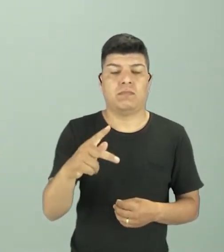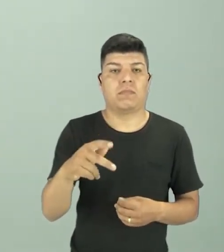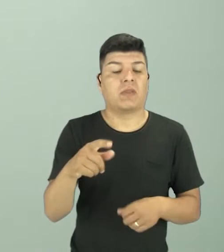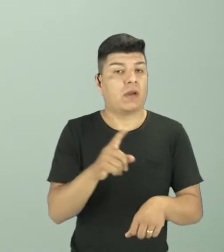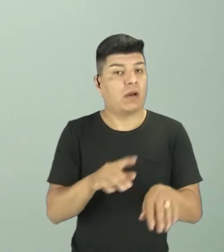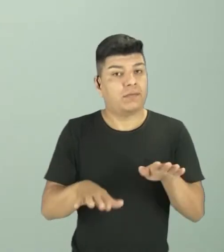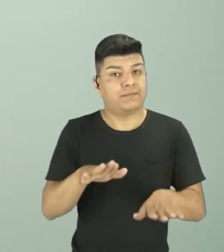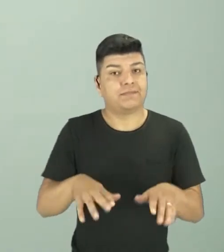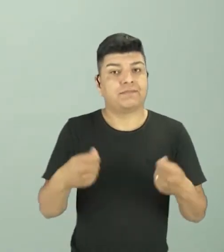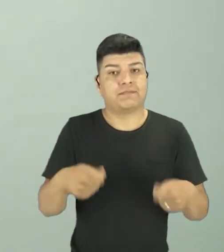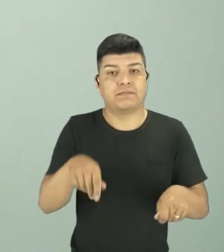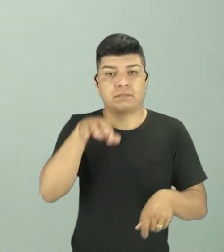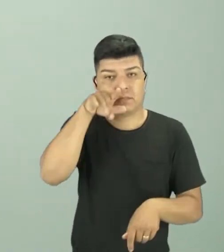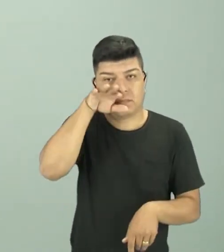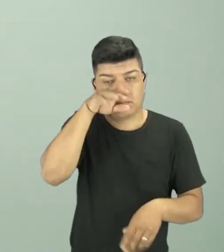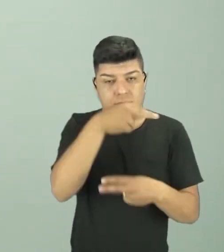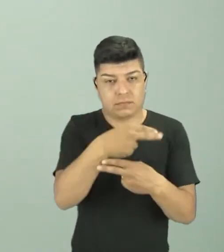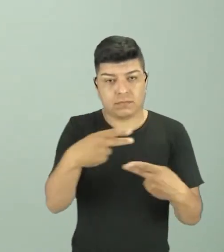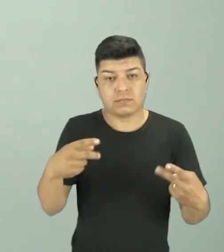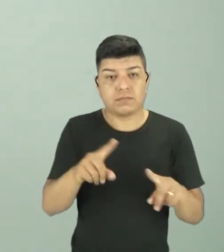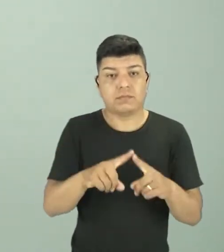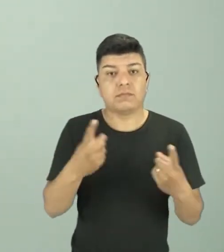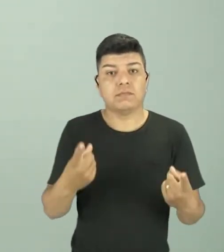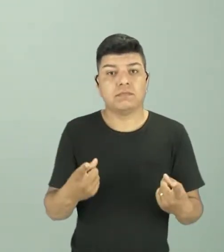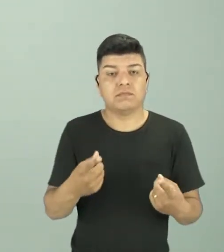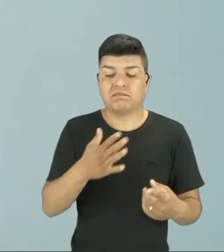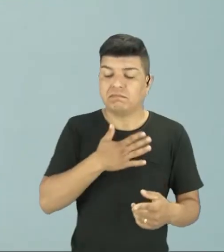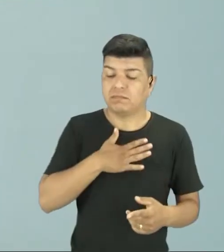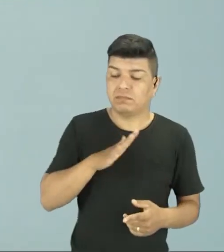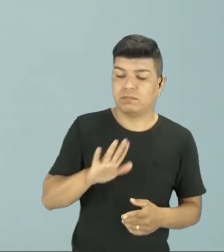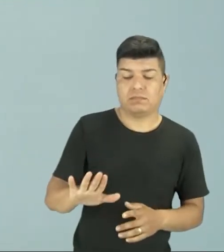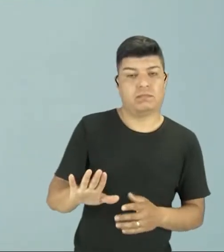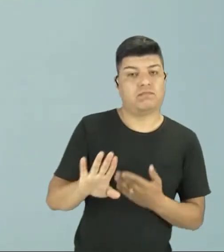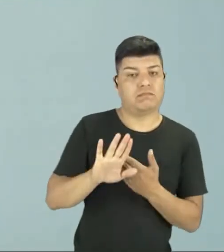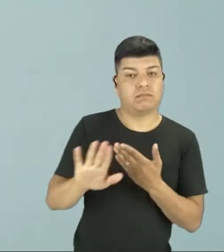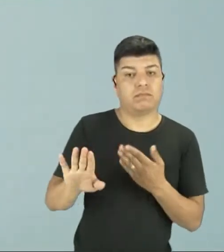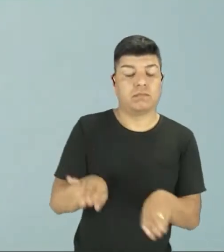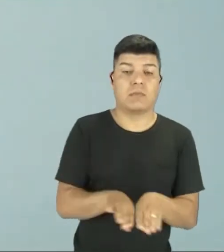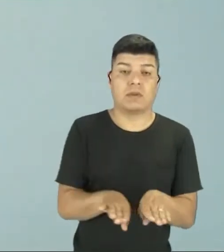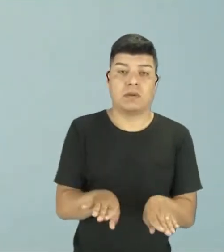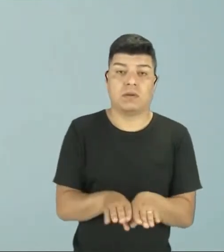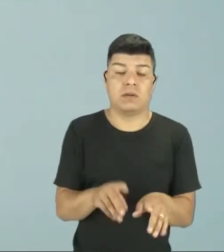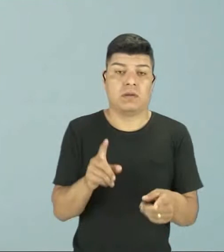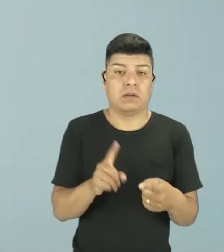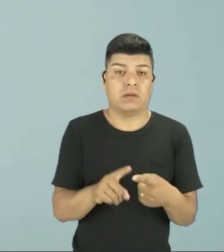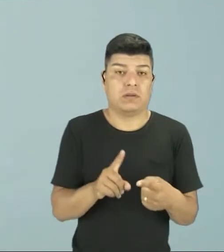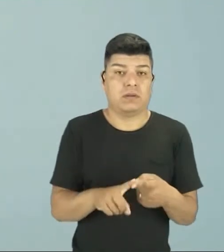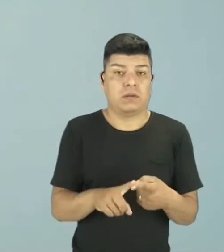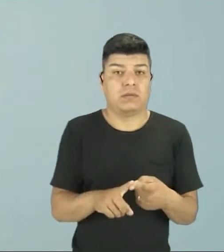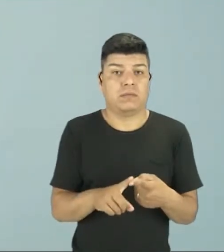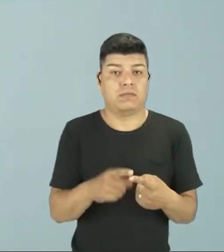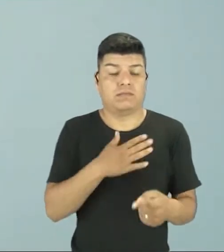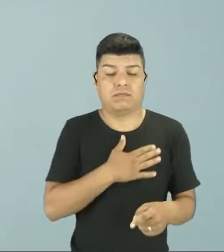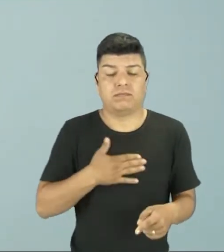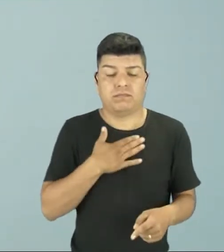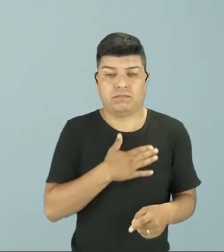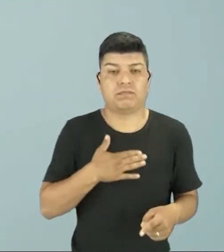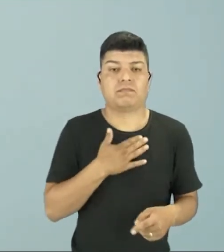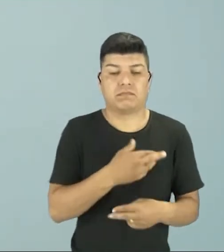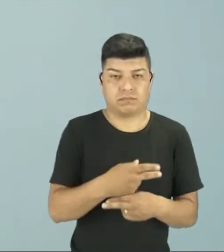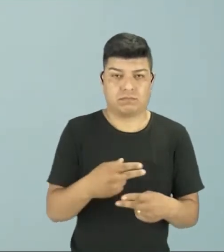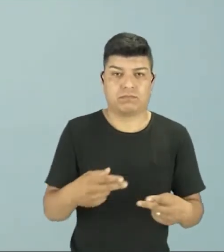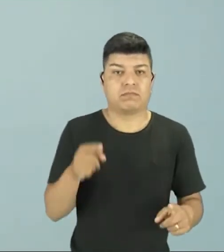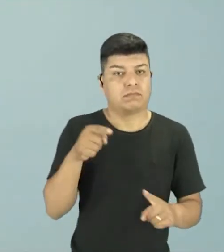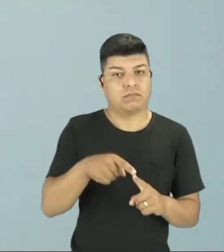pelo objeto, mas ao mesmo tempo também desapegar daquele objeto, porque senão você passa a gostar muito dele